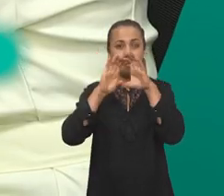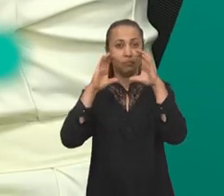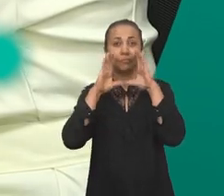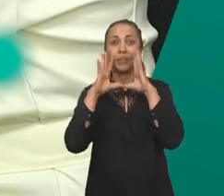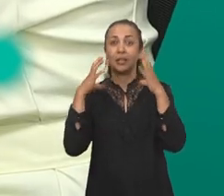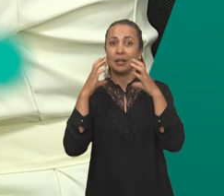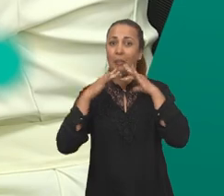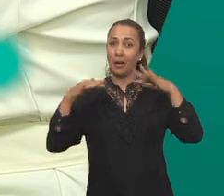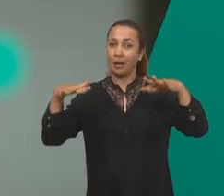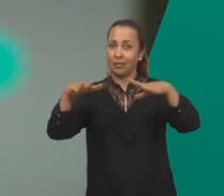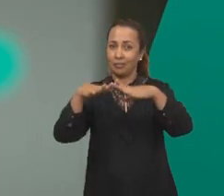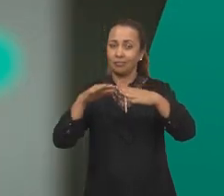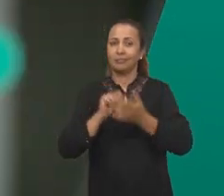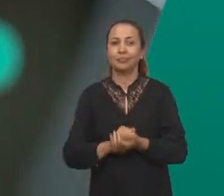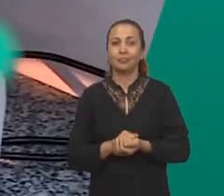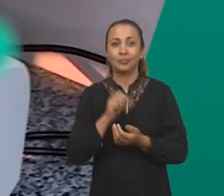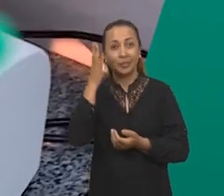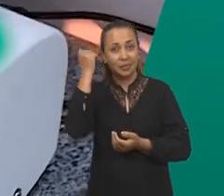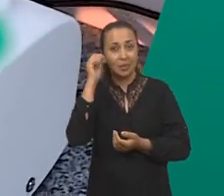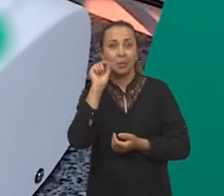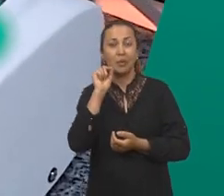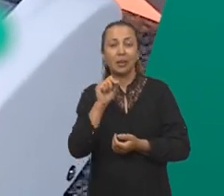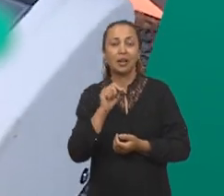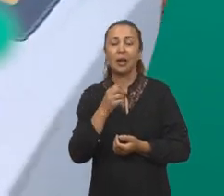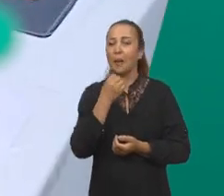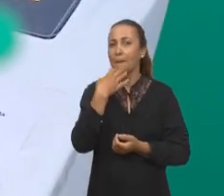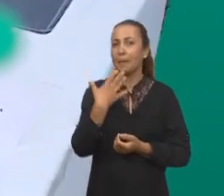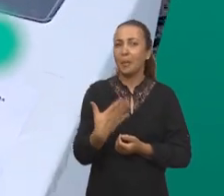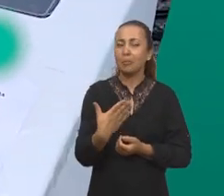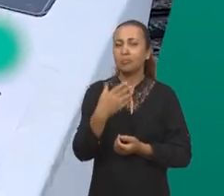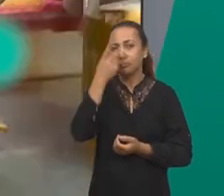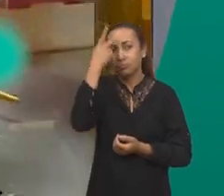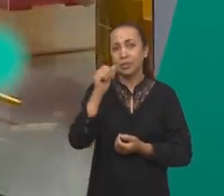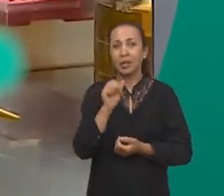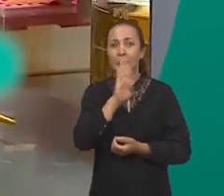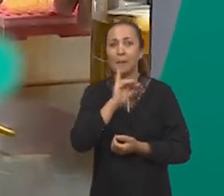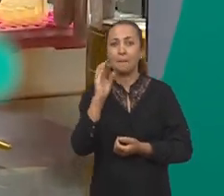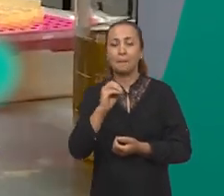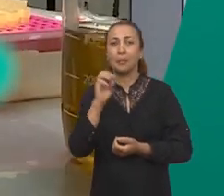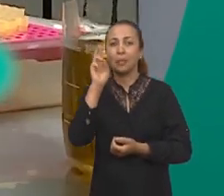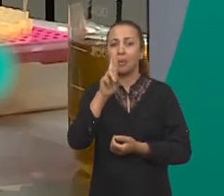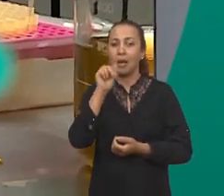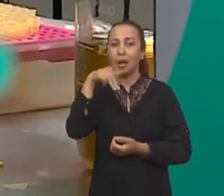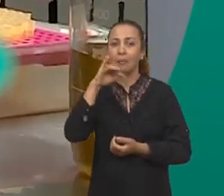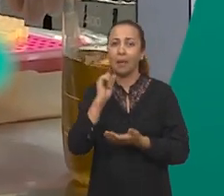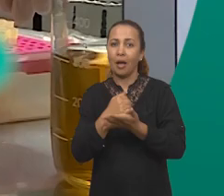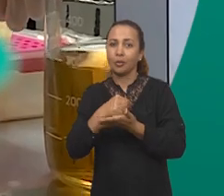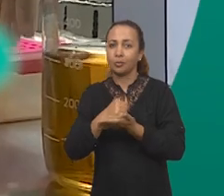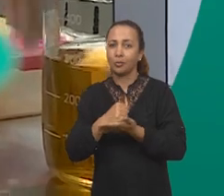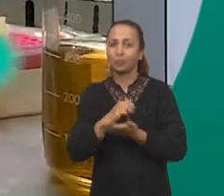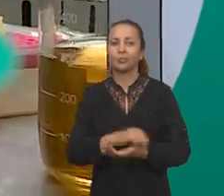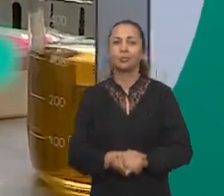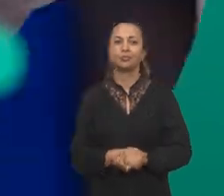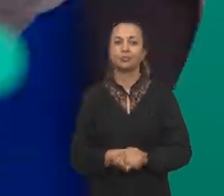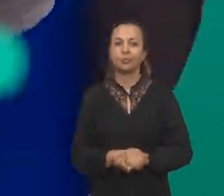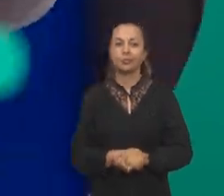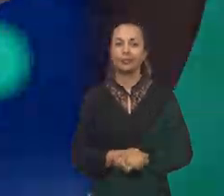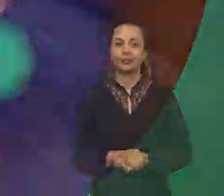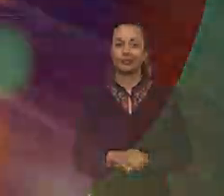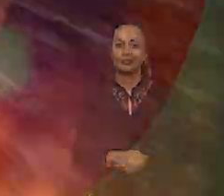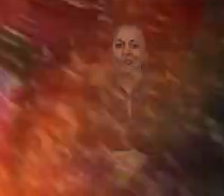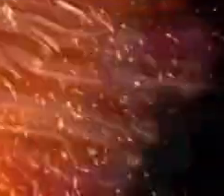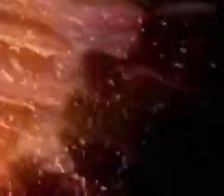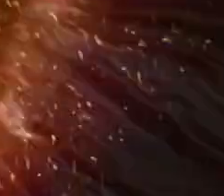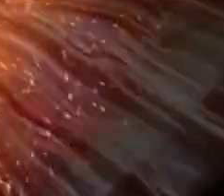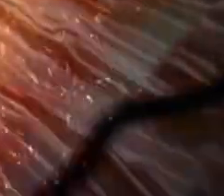com a pandemia e ainda você vai saber o que é e quais os benefícios da biorremediação e